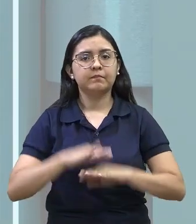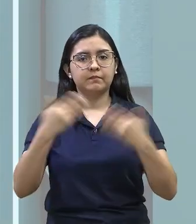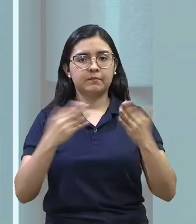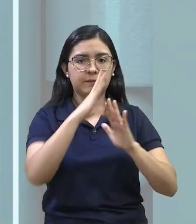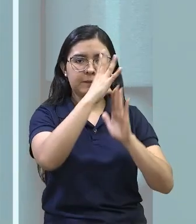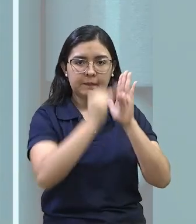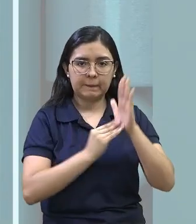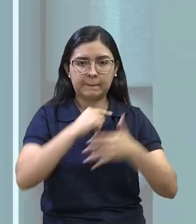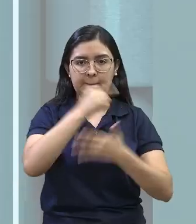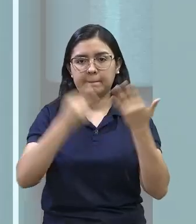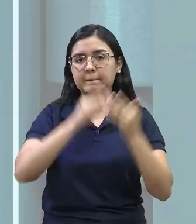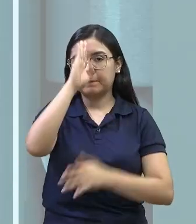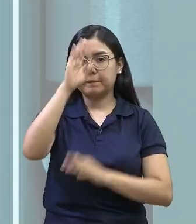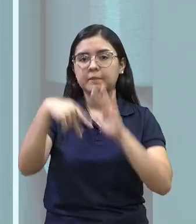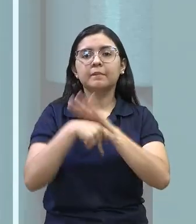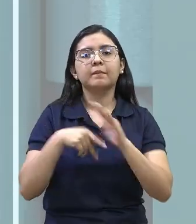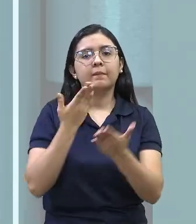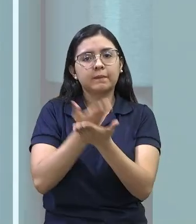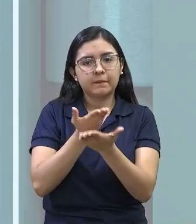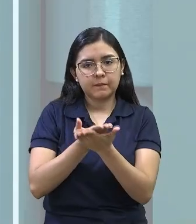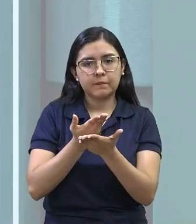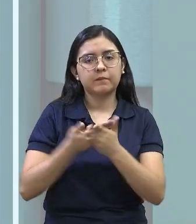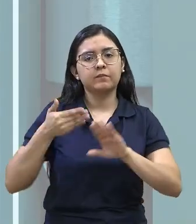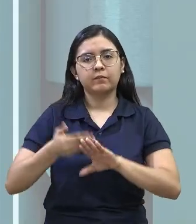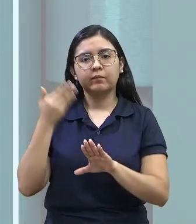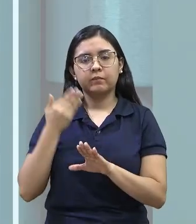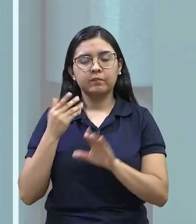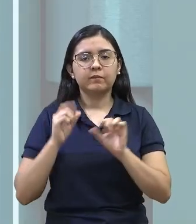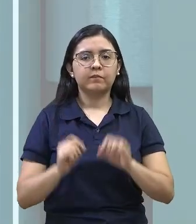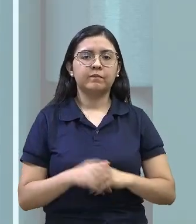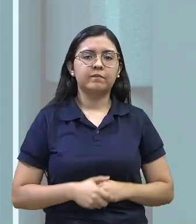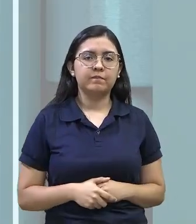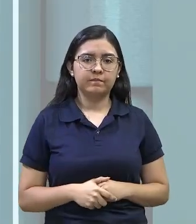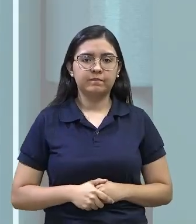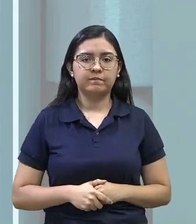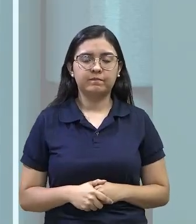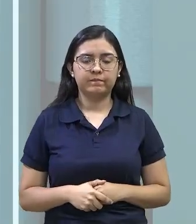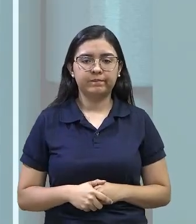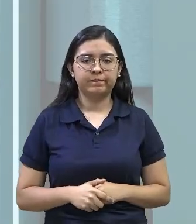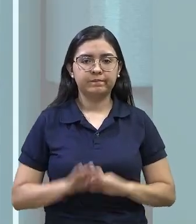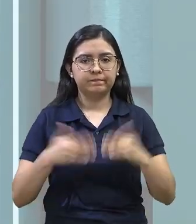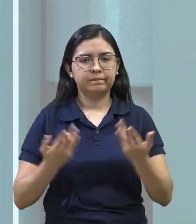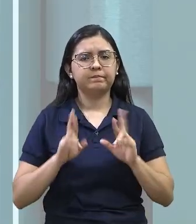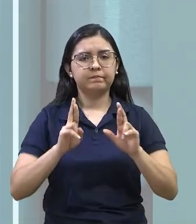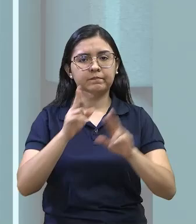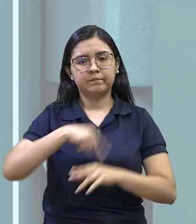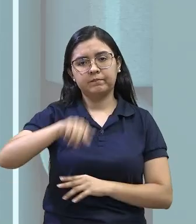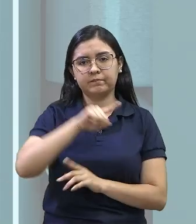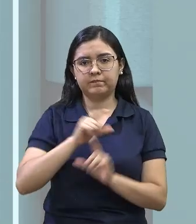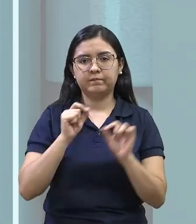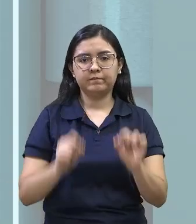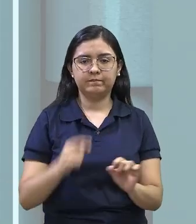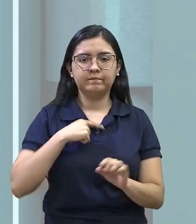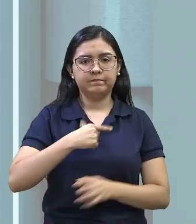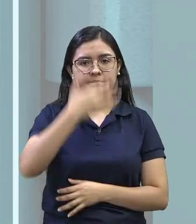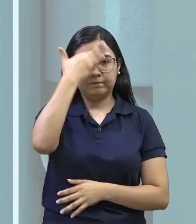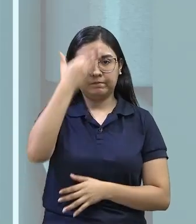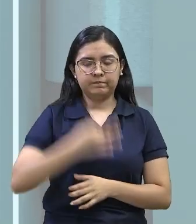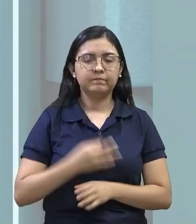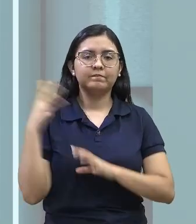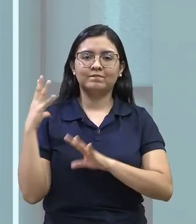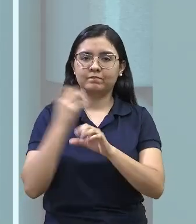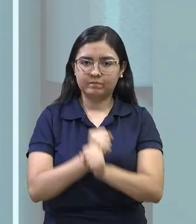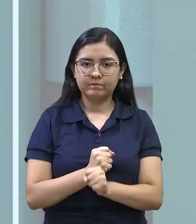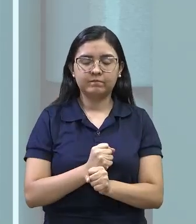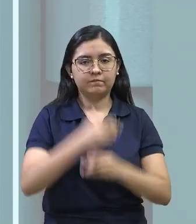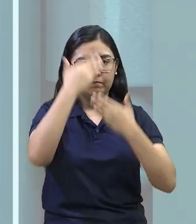os principais conteúdos trabalhados comigo ao longo da unidade 2. Eu espero que todos tenham feito uma ótima revisão